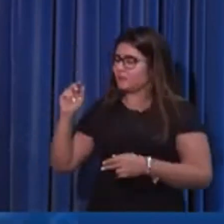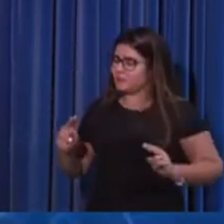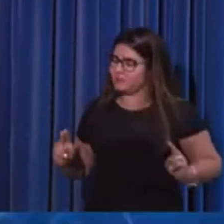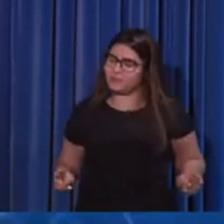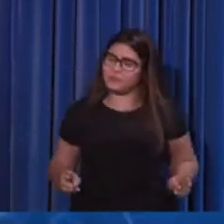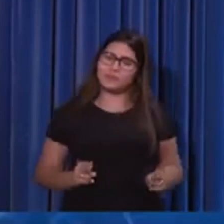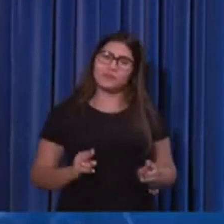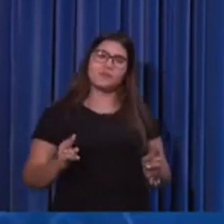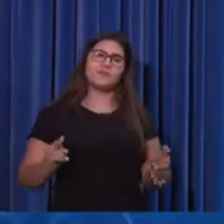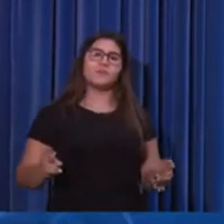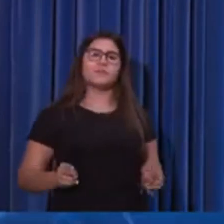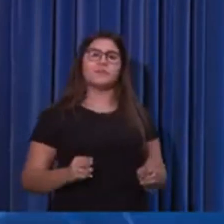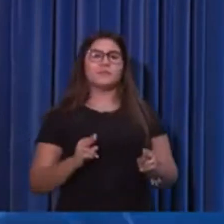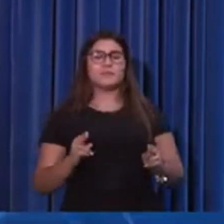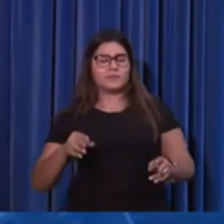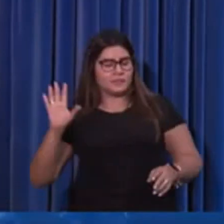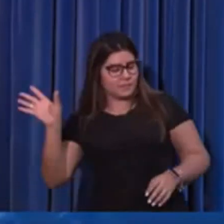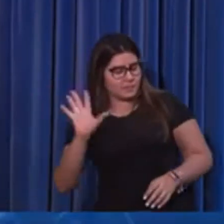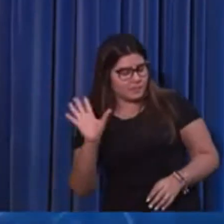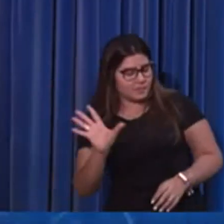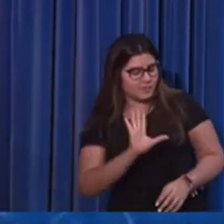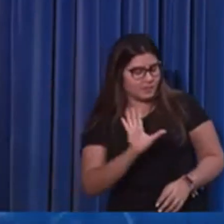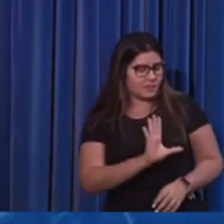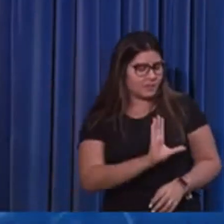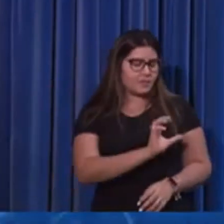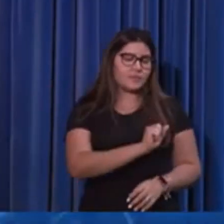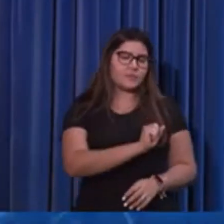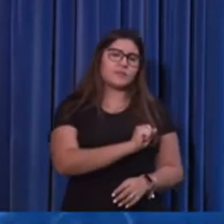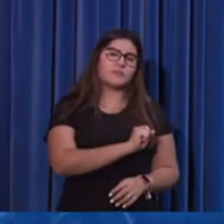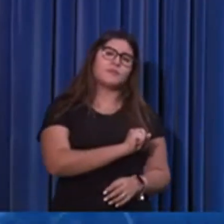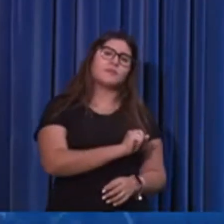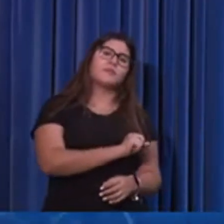Teu infinito